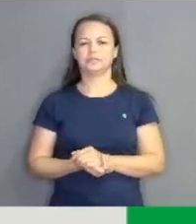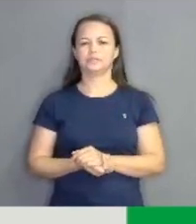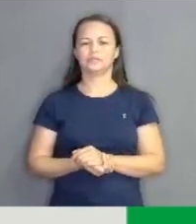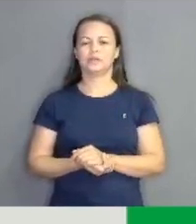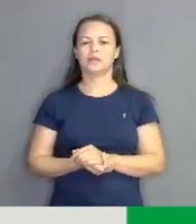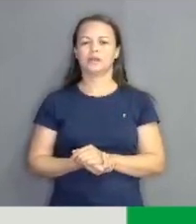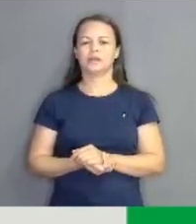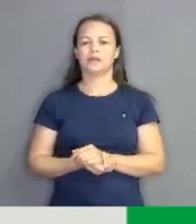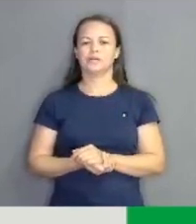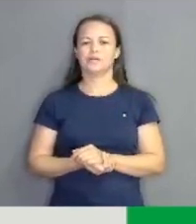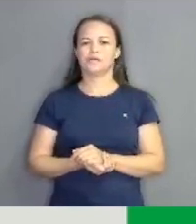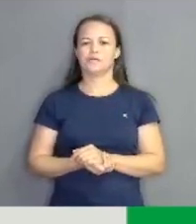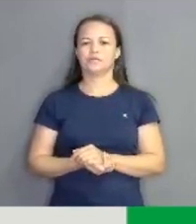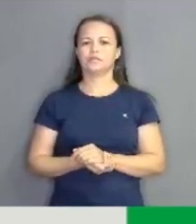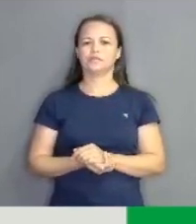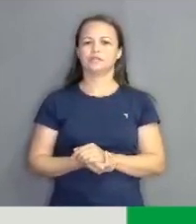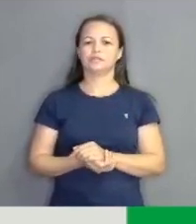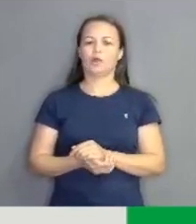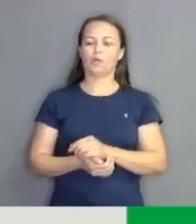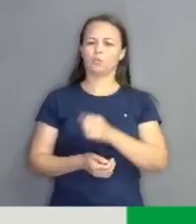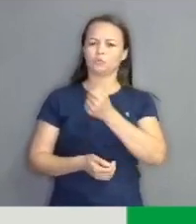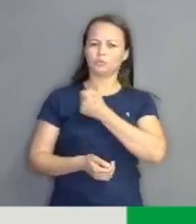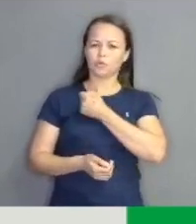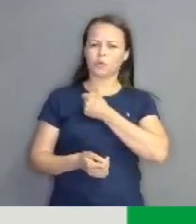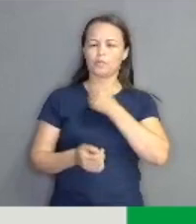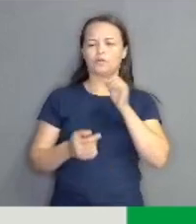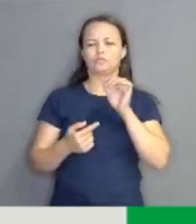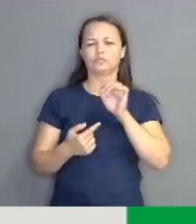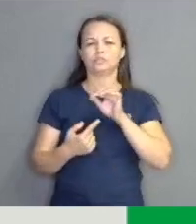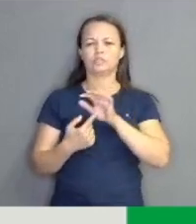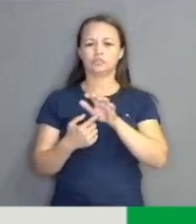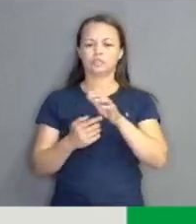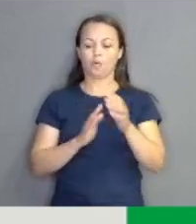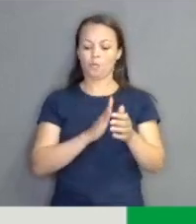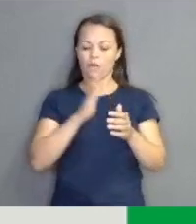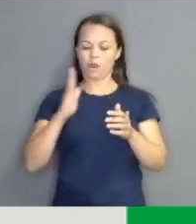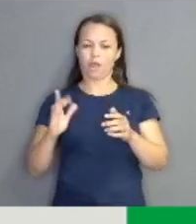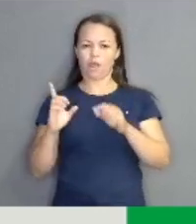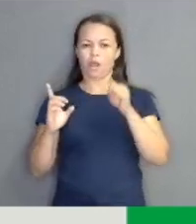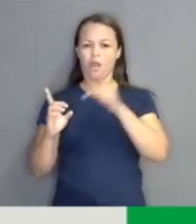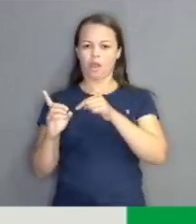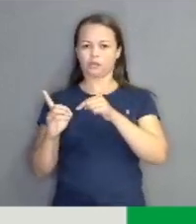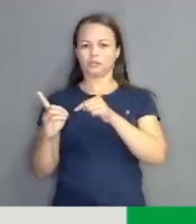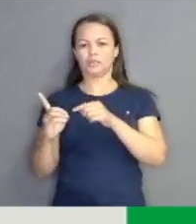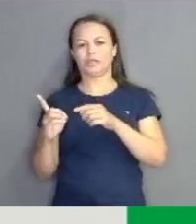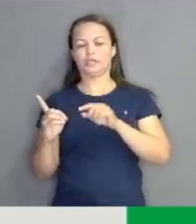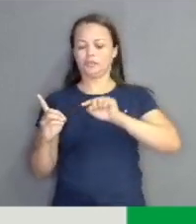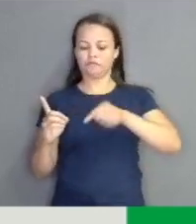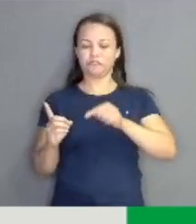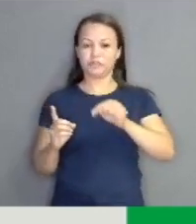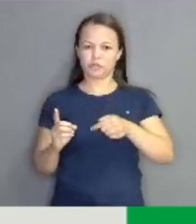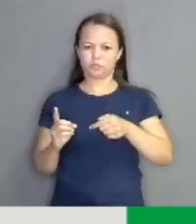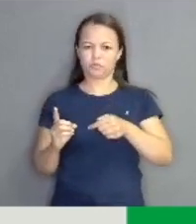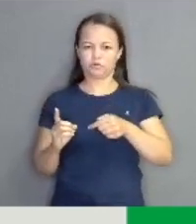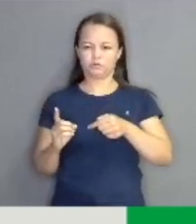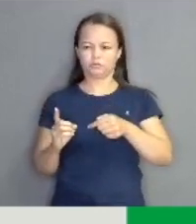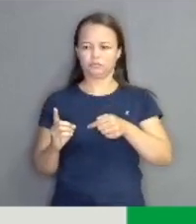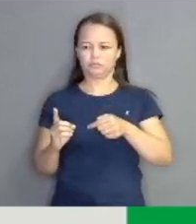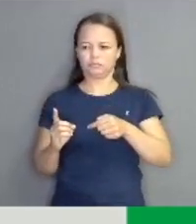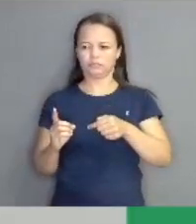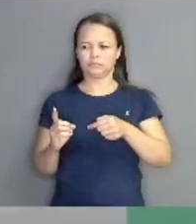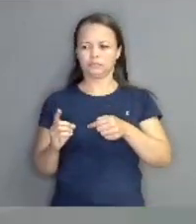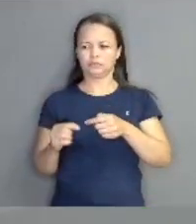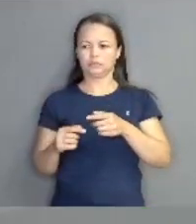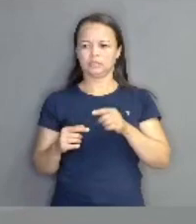São algarismos que estão à direita, tá? Da vírgula. A vírgula, ela vai estar aqui, ó,